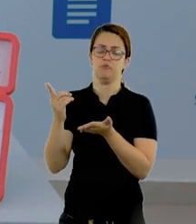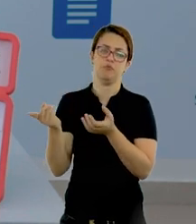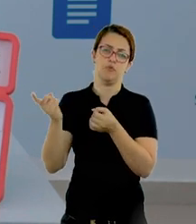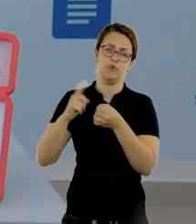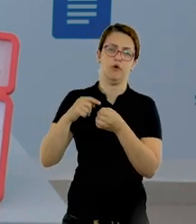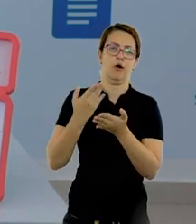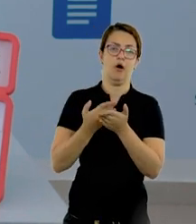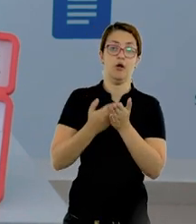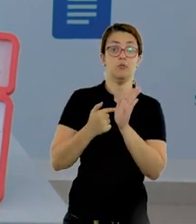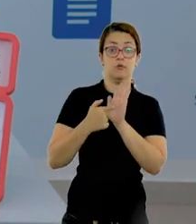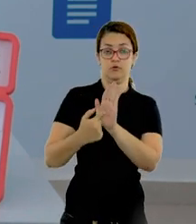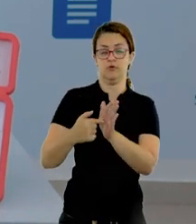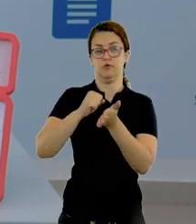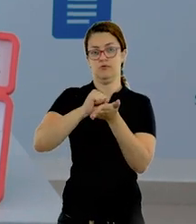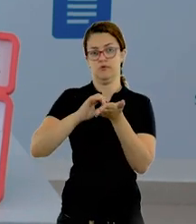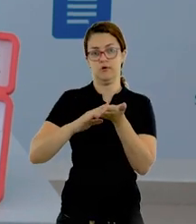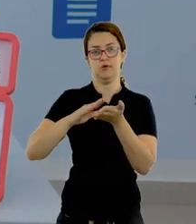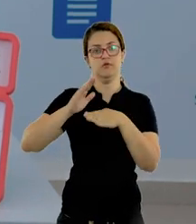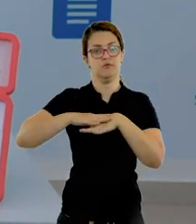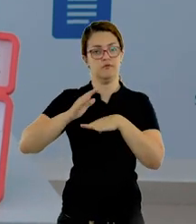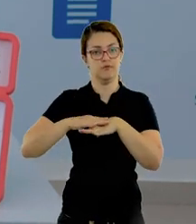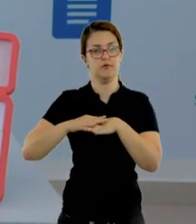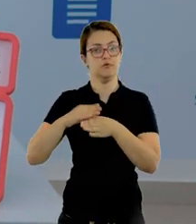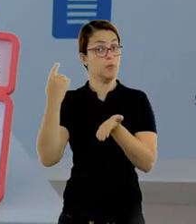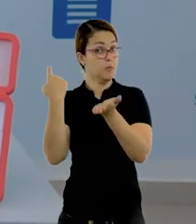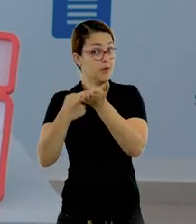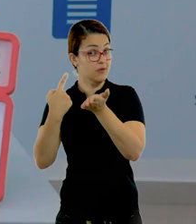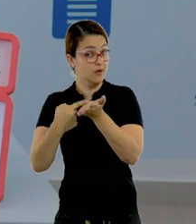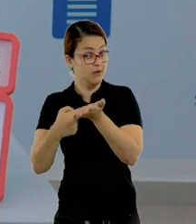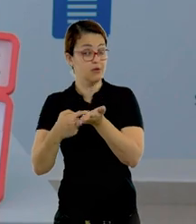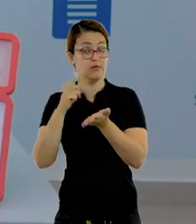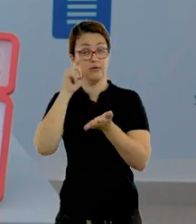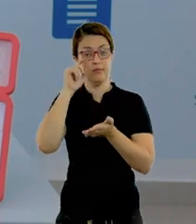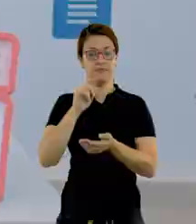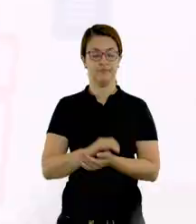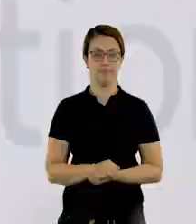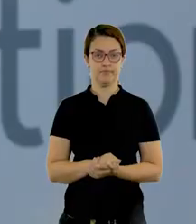às aulas, você mostrar para sua professora essa atividade que você fez. Combinado?